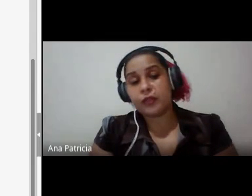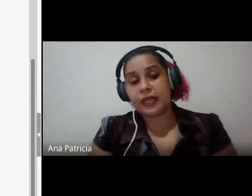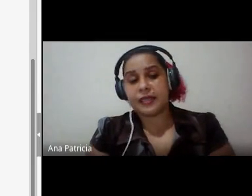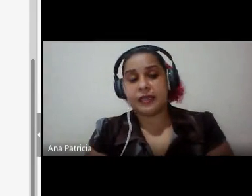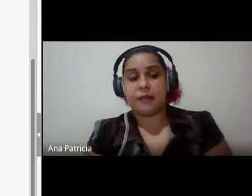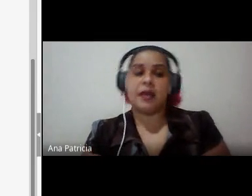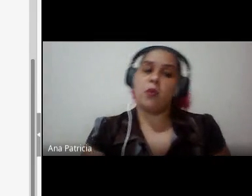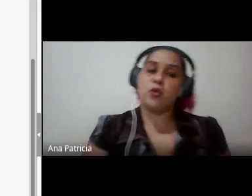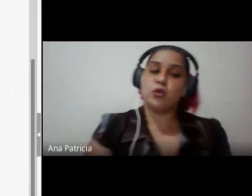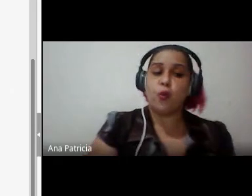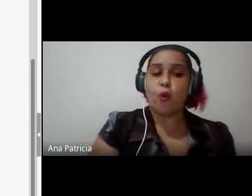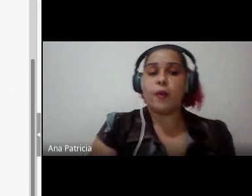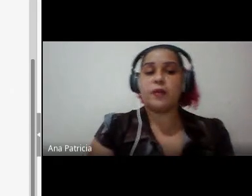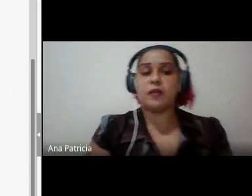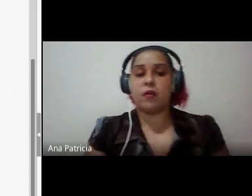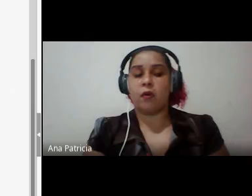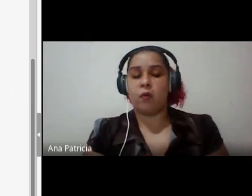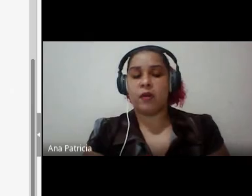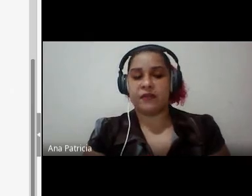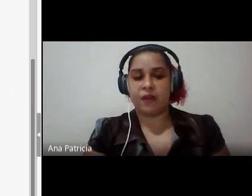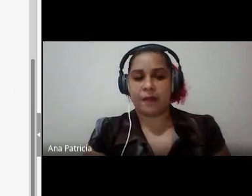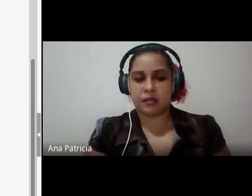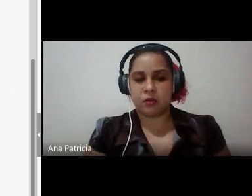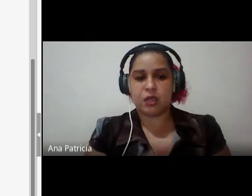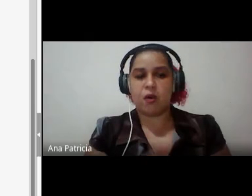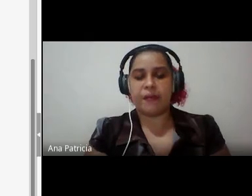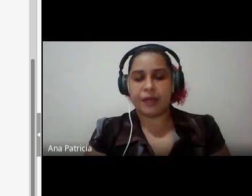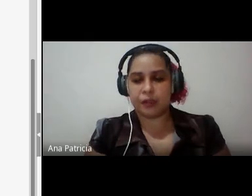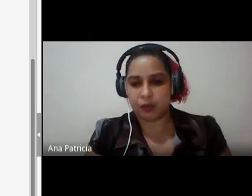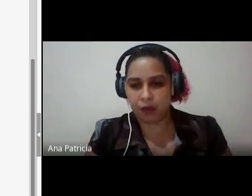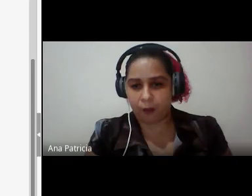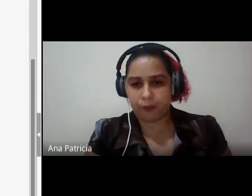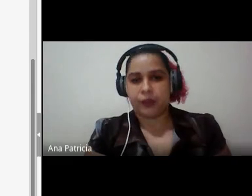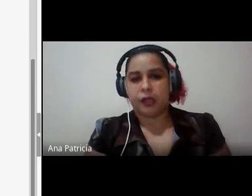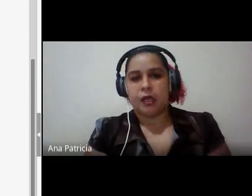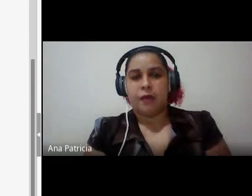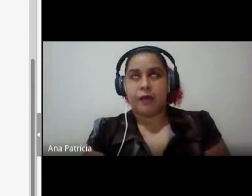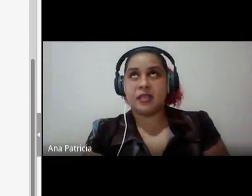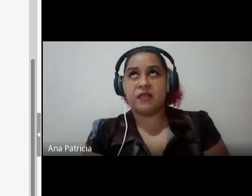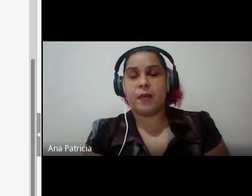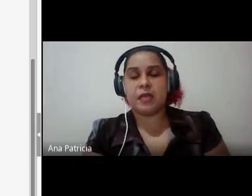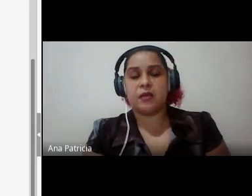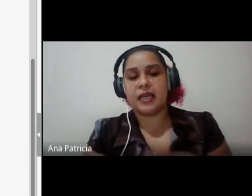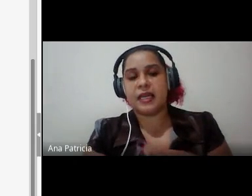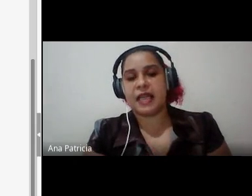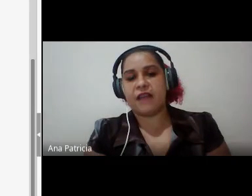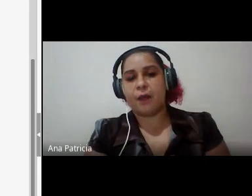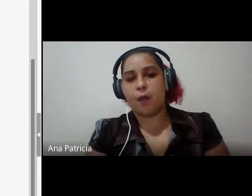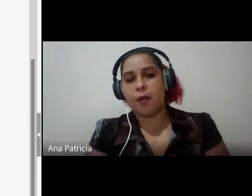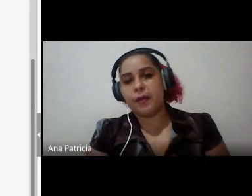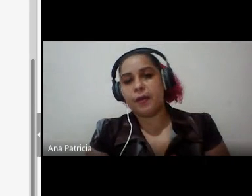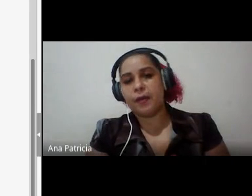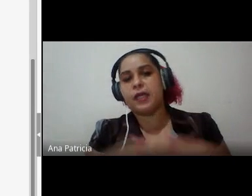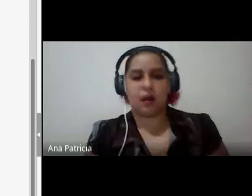vou trazer também alguns números, algumas informações e o alfabeto manual. Essas informações, elas servem para